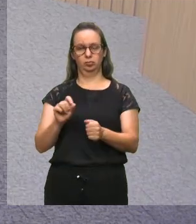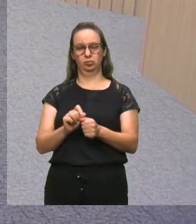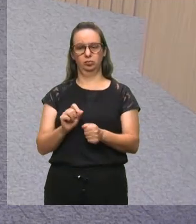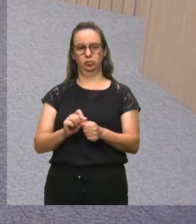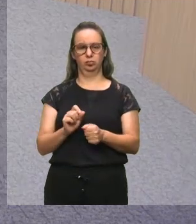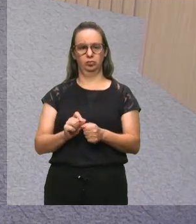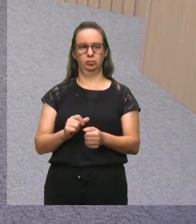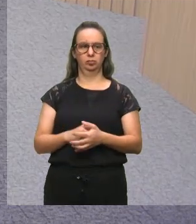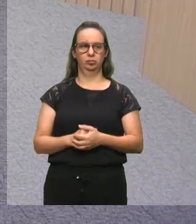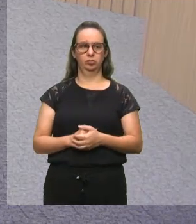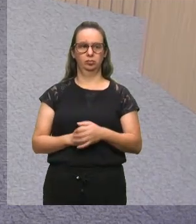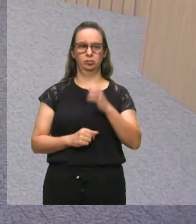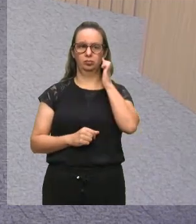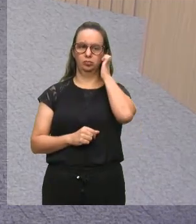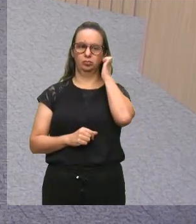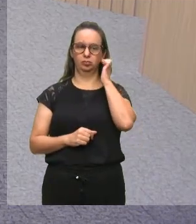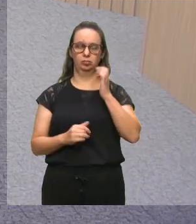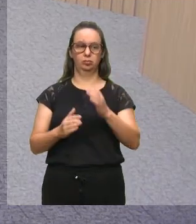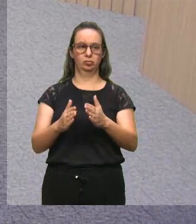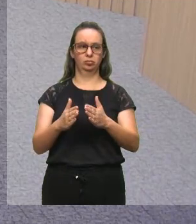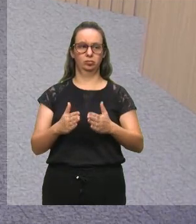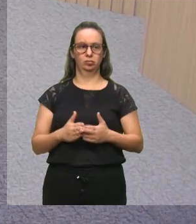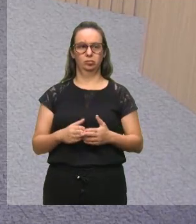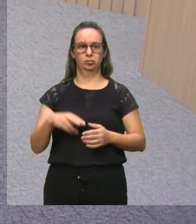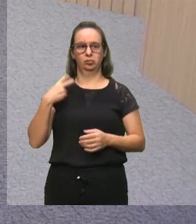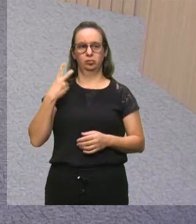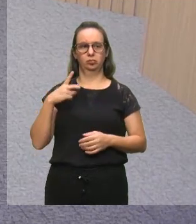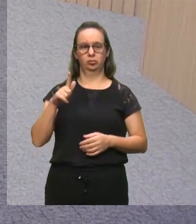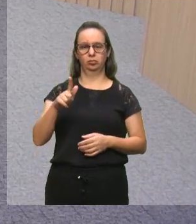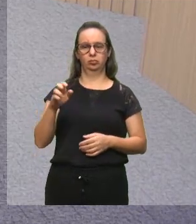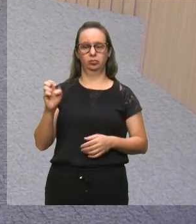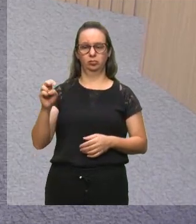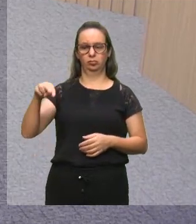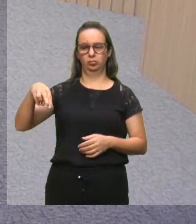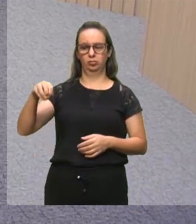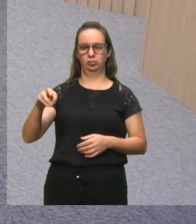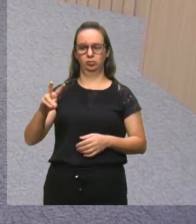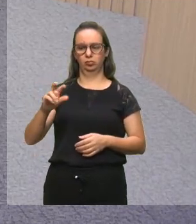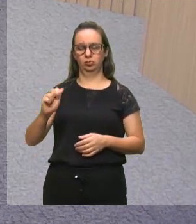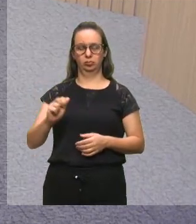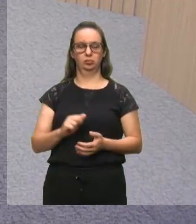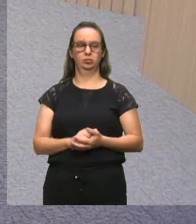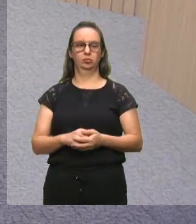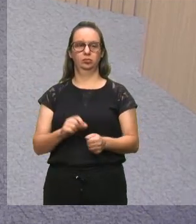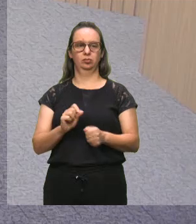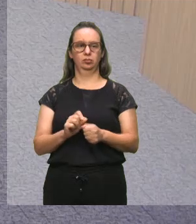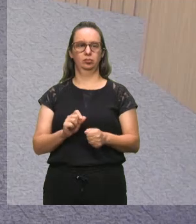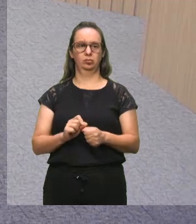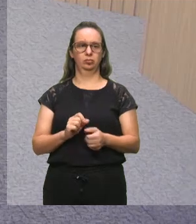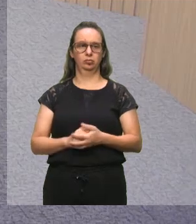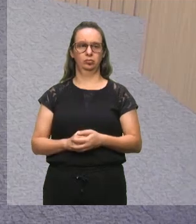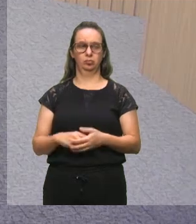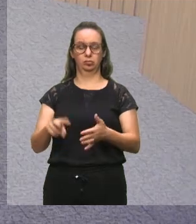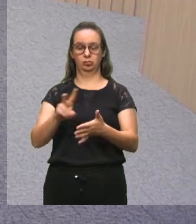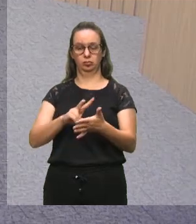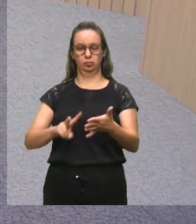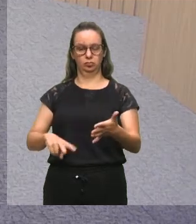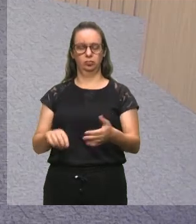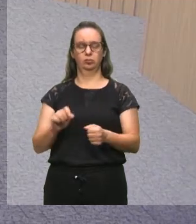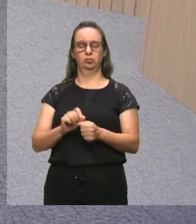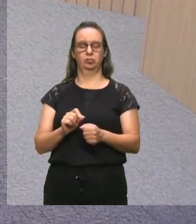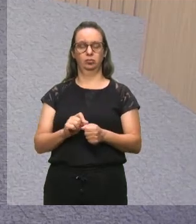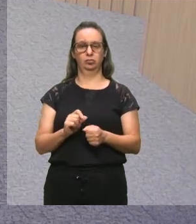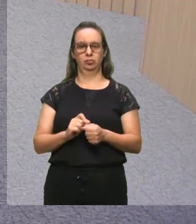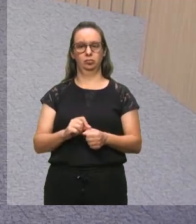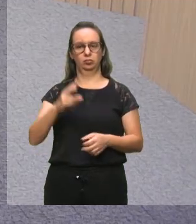escrito. Solicito ao vereador Dionísio de Gênova, que está secretariando os trabalhos dessa noite, que proceda à leitura das perguntas admitidas. Lembrando